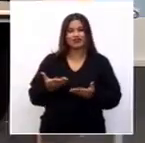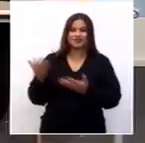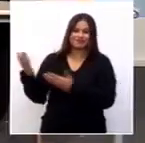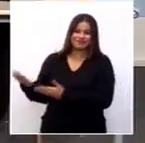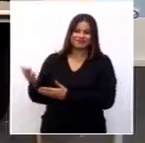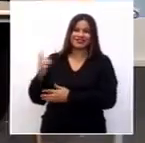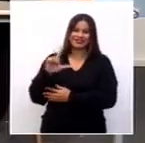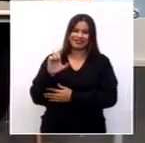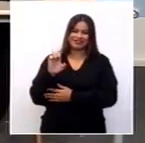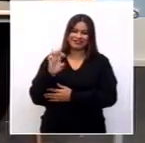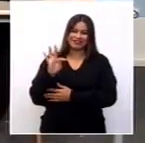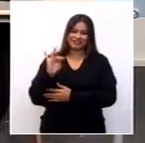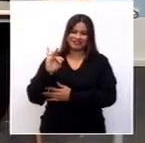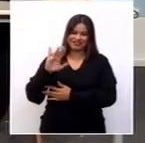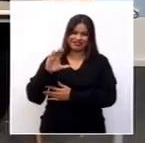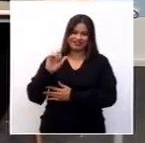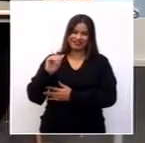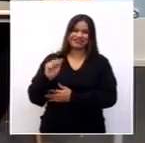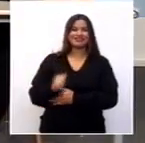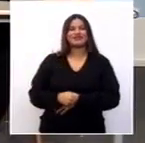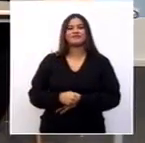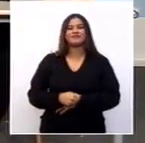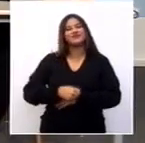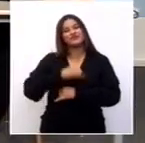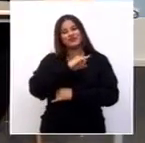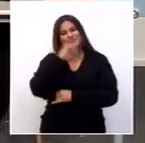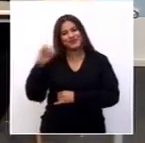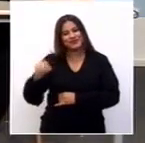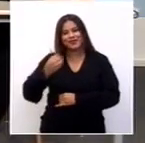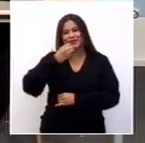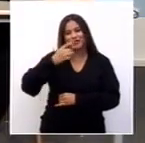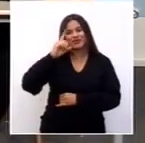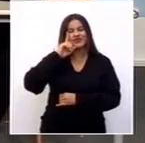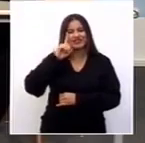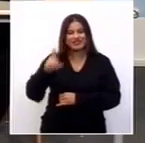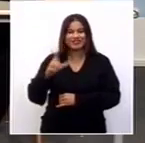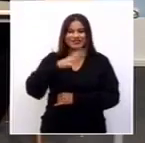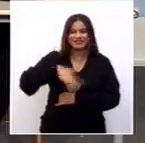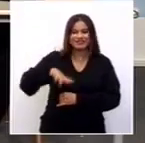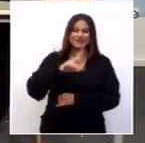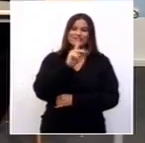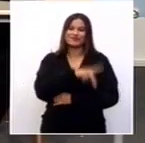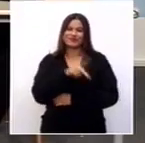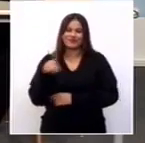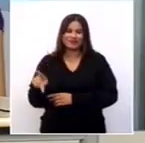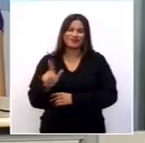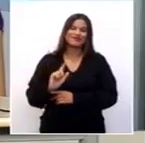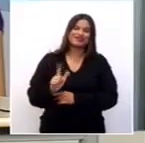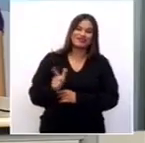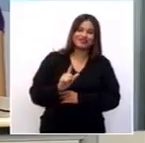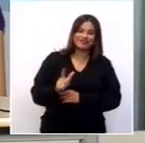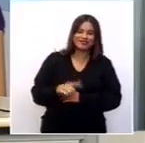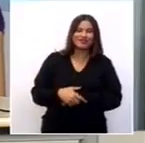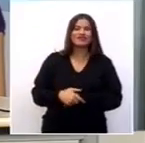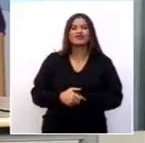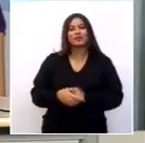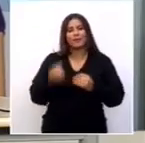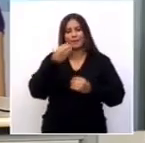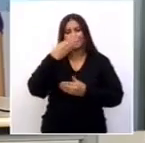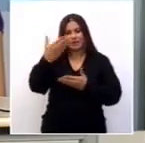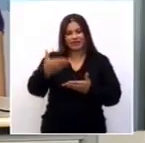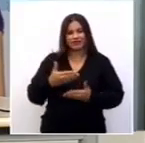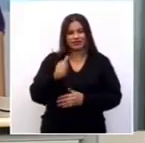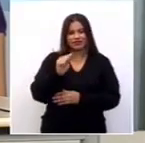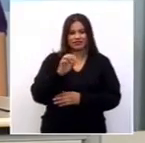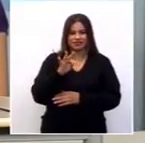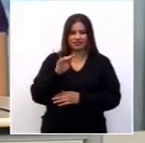Letícia. Olá, bom dia a todos, professores, gestores. Bem-vindos a mais uma TPC da